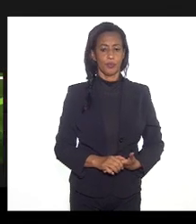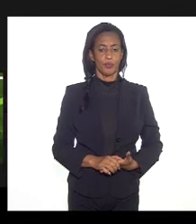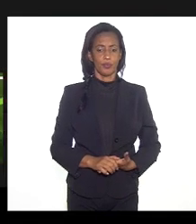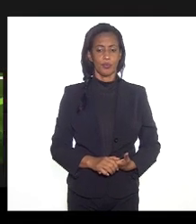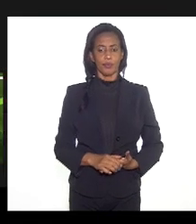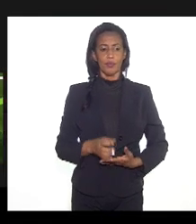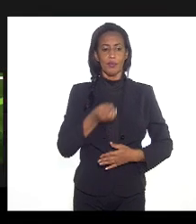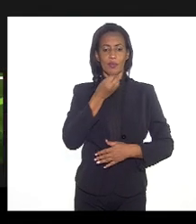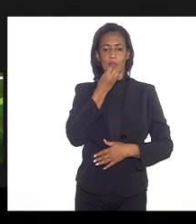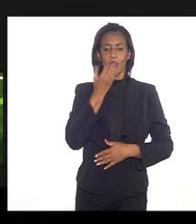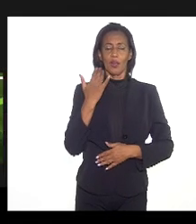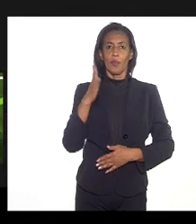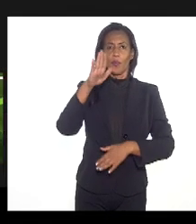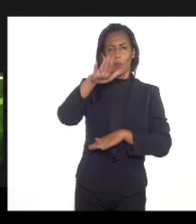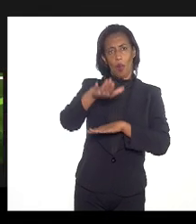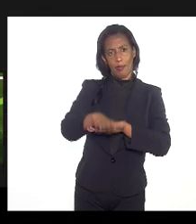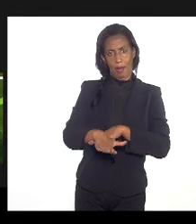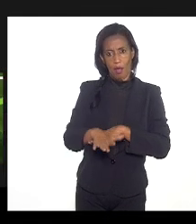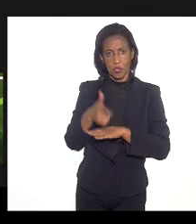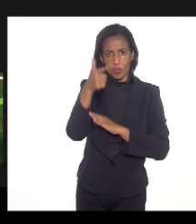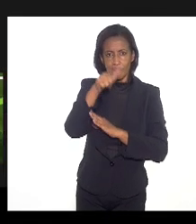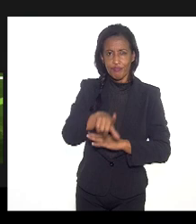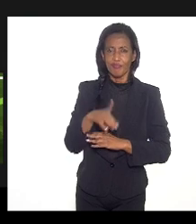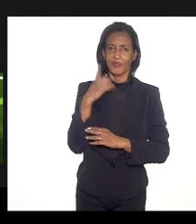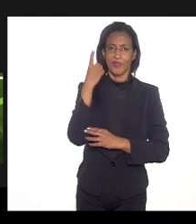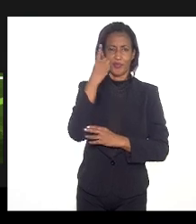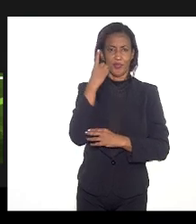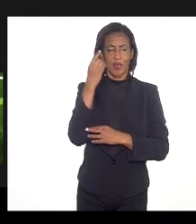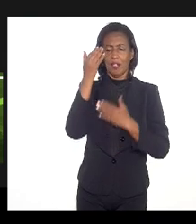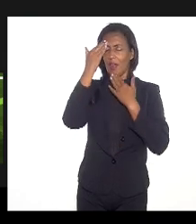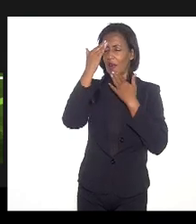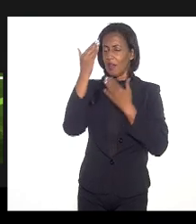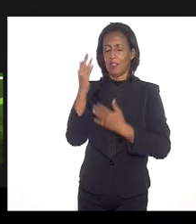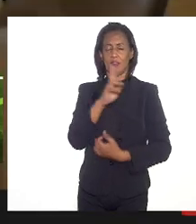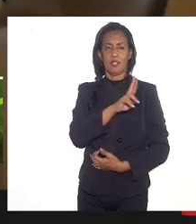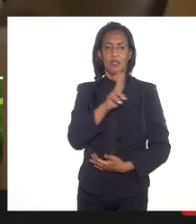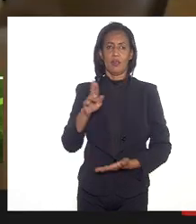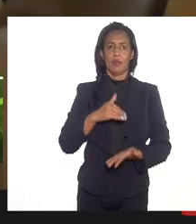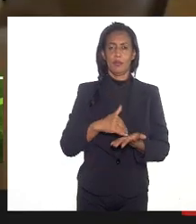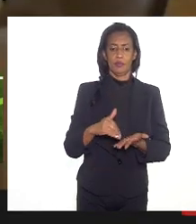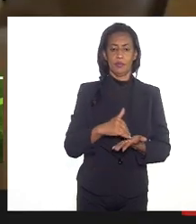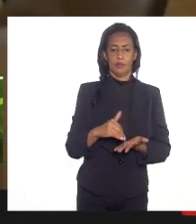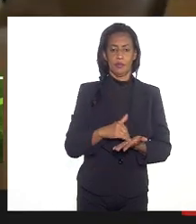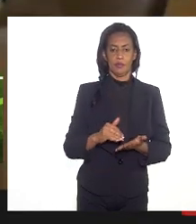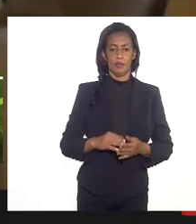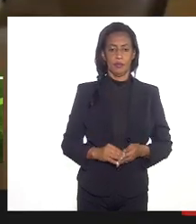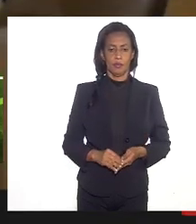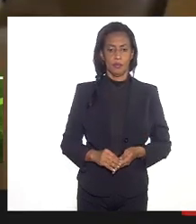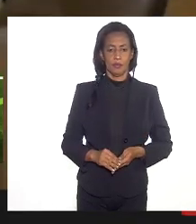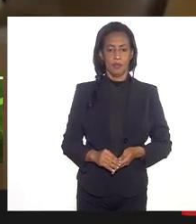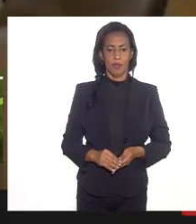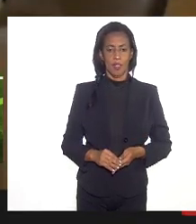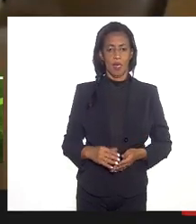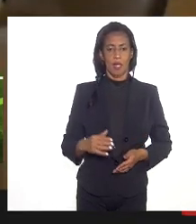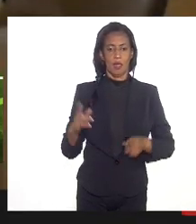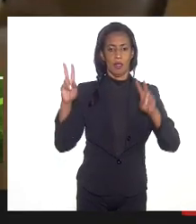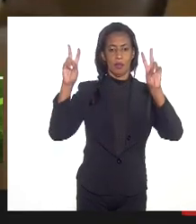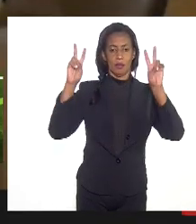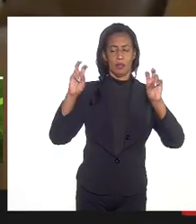Boa tarde, mais uma vez, deputada. Agradeço, em nome da secretaria, o convite feito pela sua comissão. Um